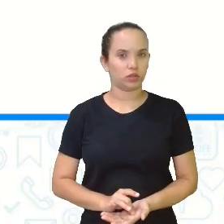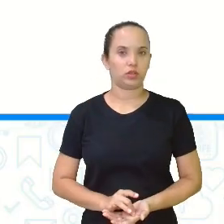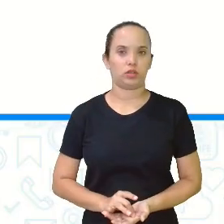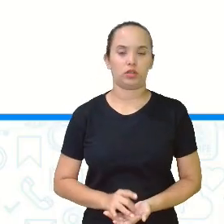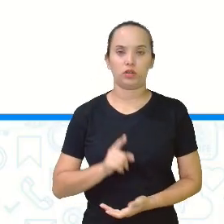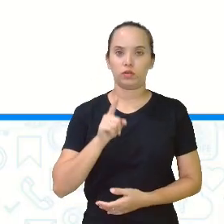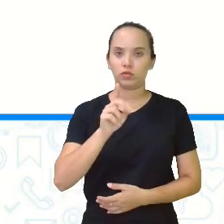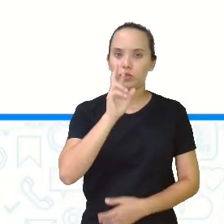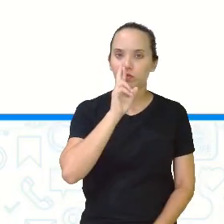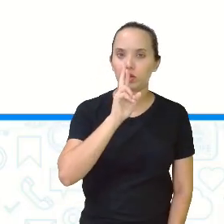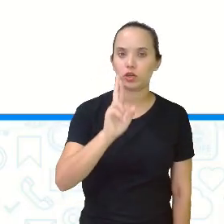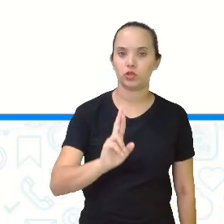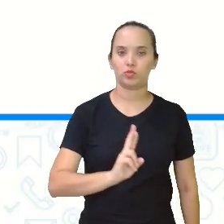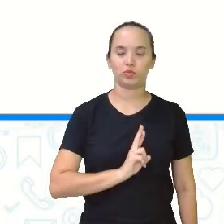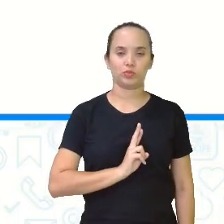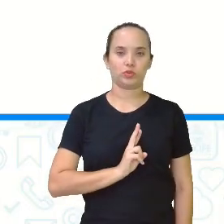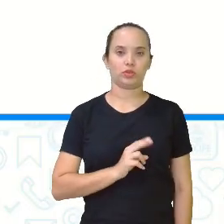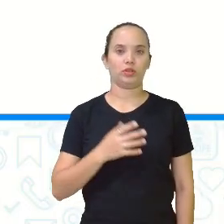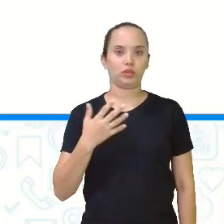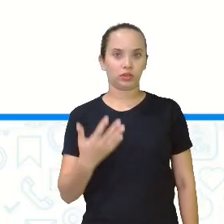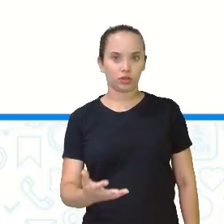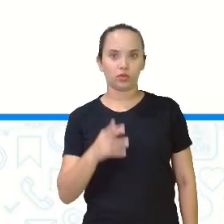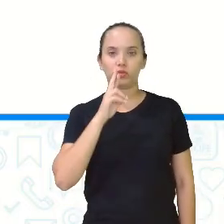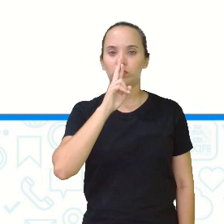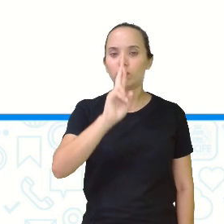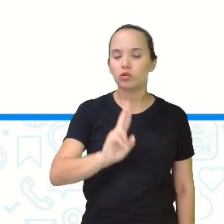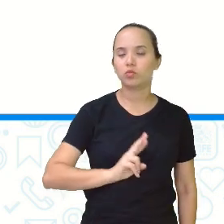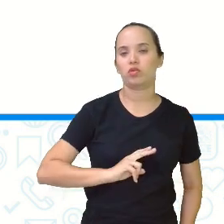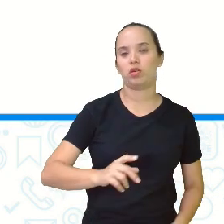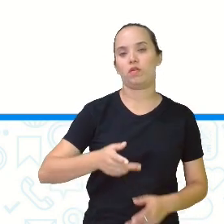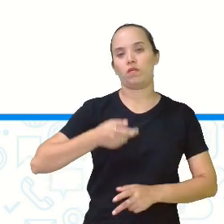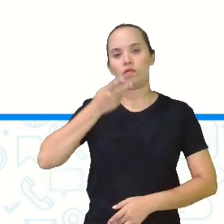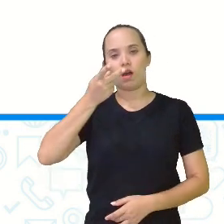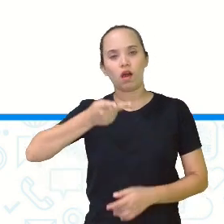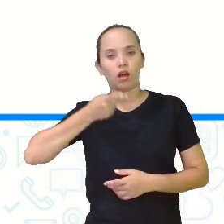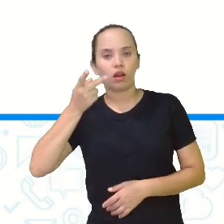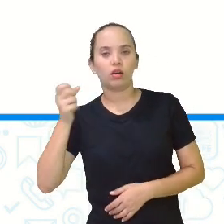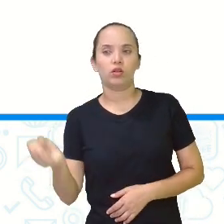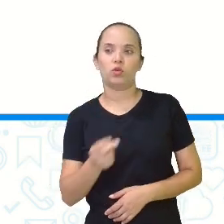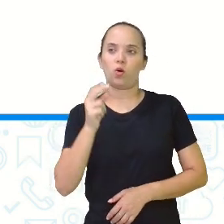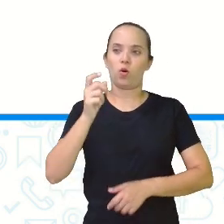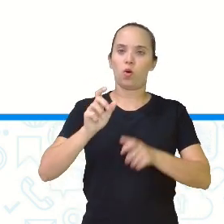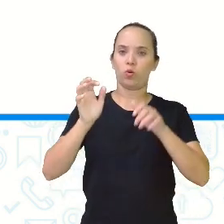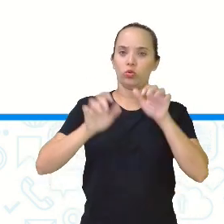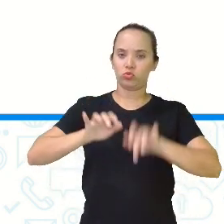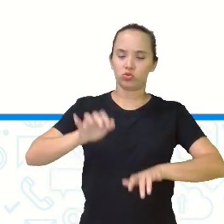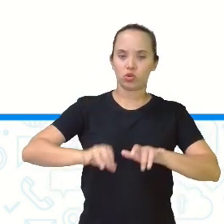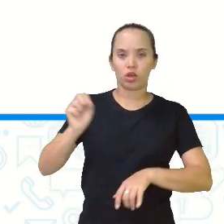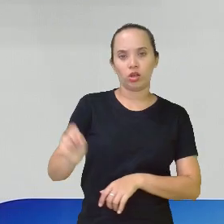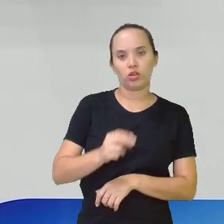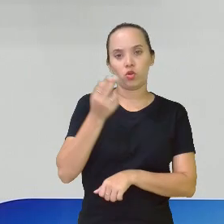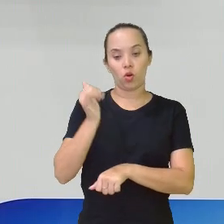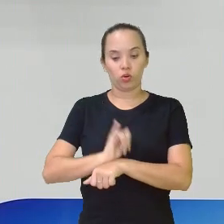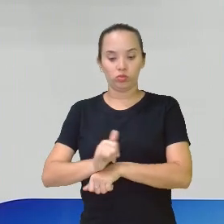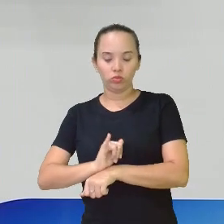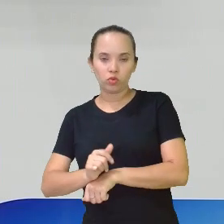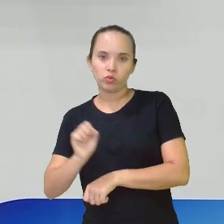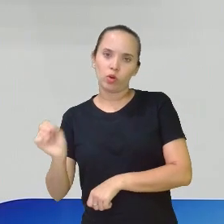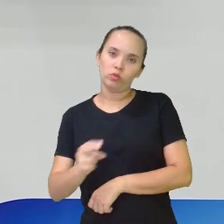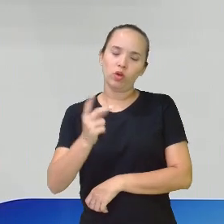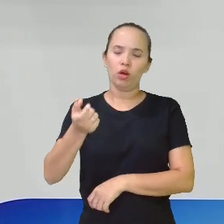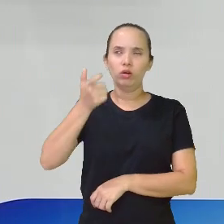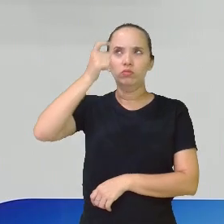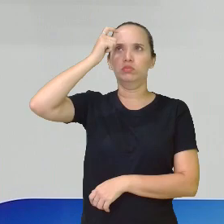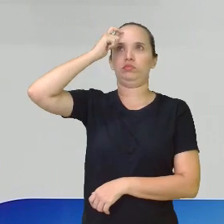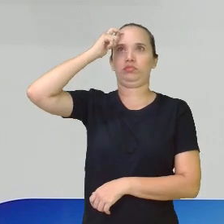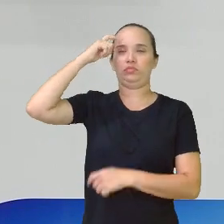vai responder. Você vai responder aí falando, você vai responder no chat, você vai colocar no YouTube, você vai responder mentalmente,